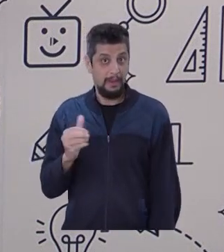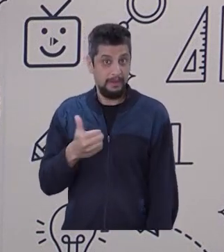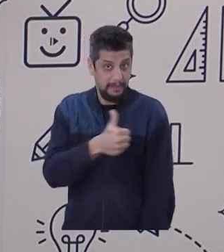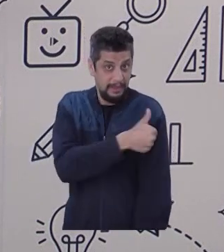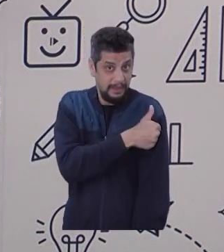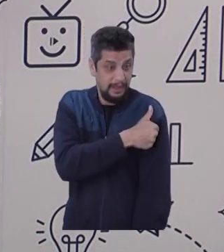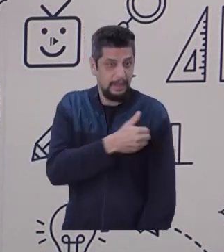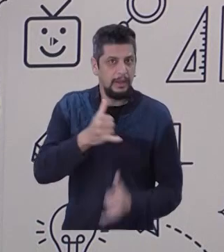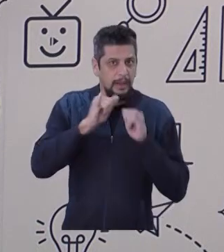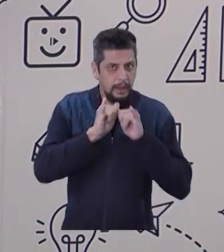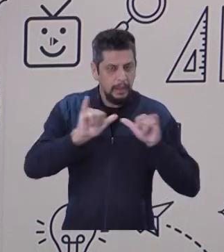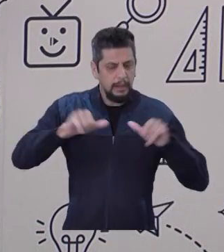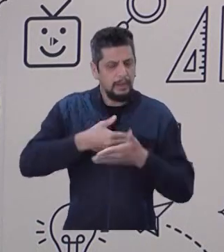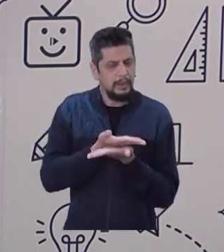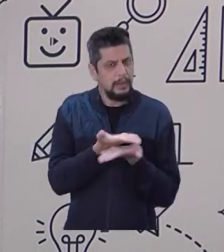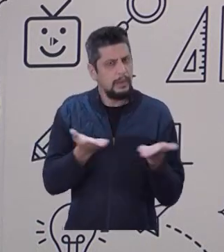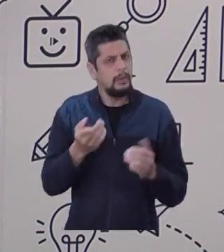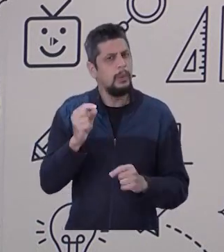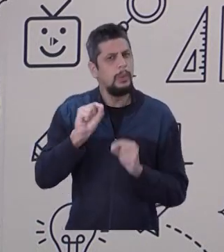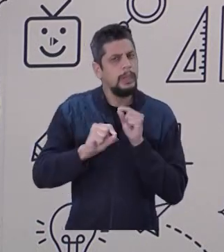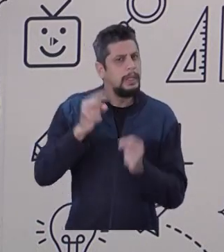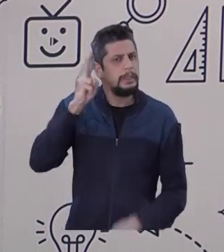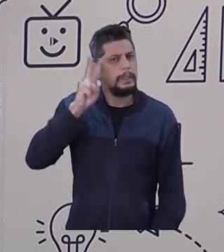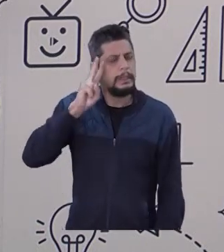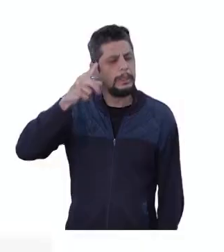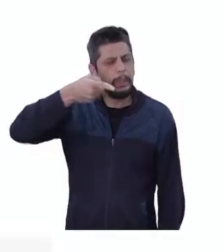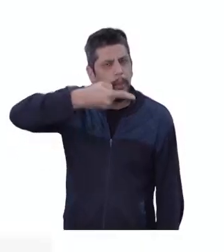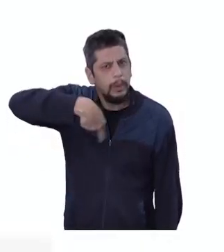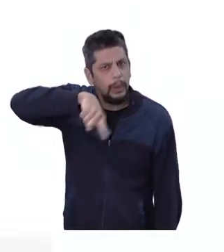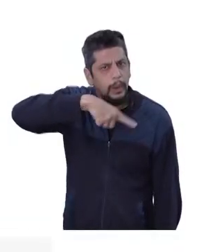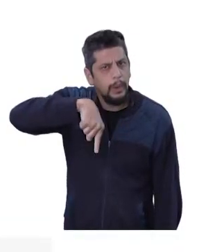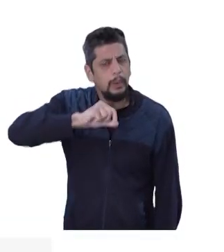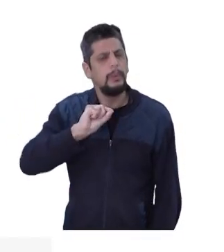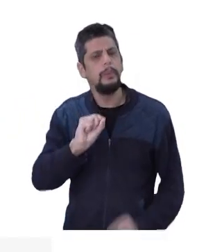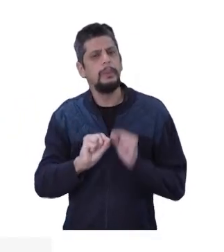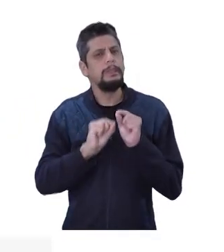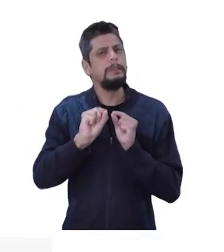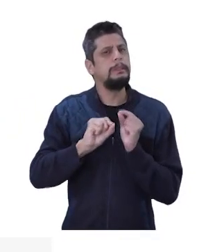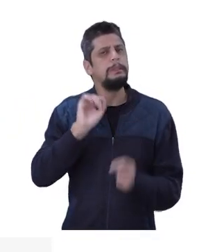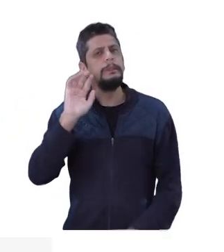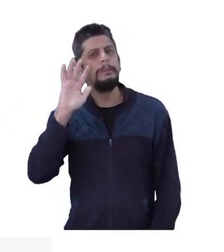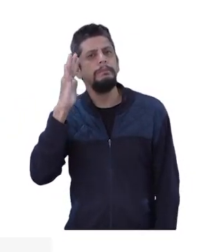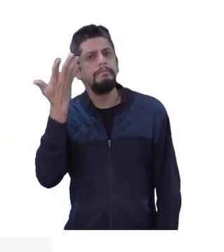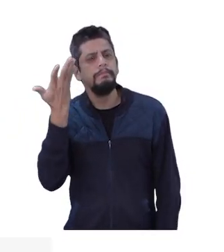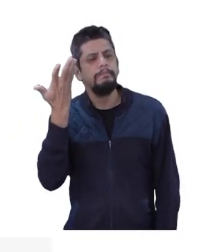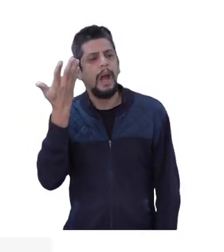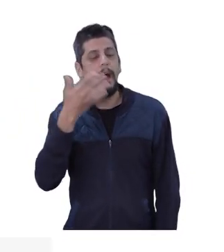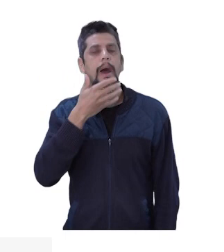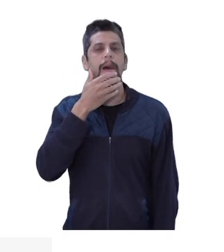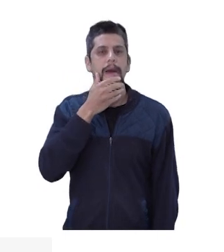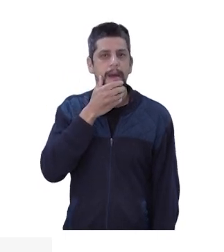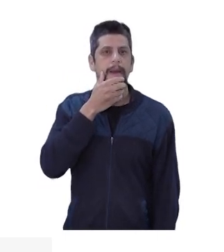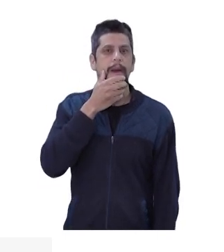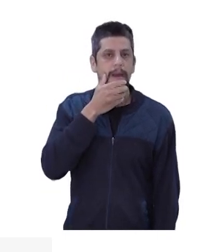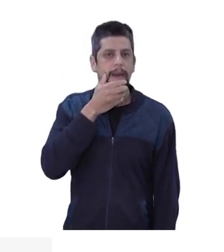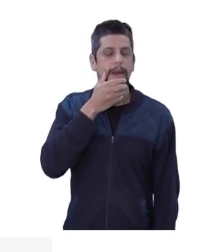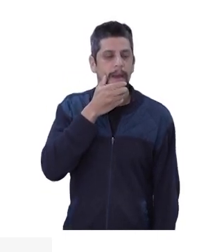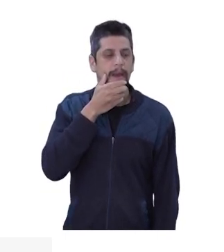lembrando novamente. O que, que o Léo está lembrando nós, professora? O que será que é?